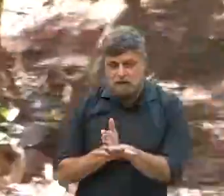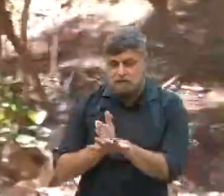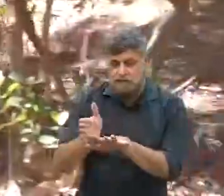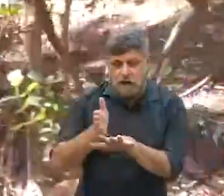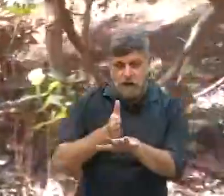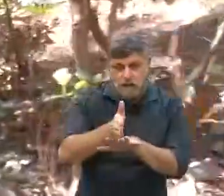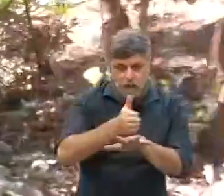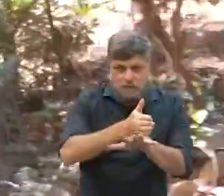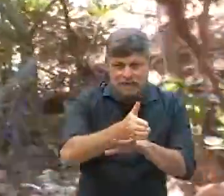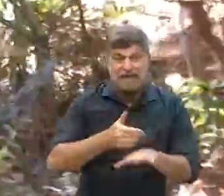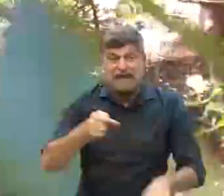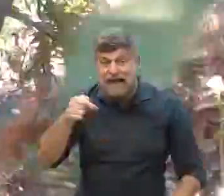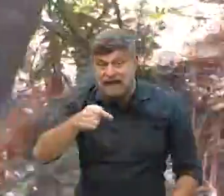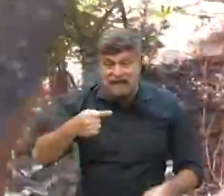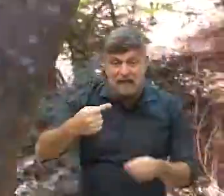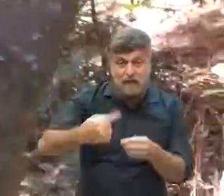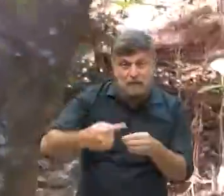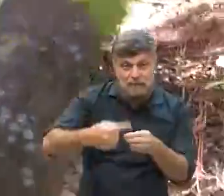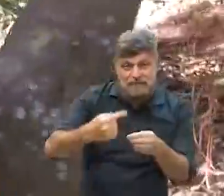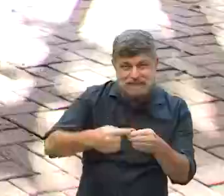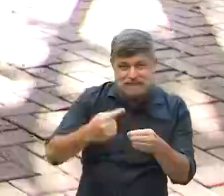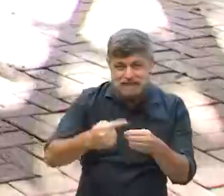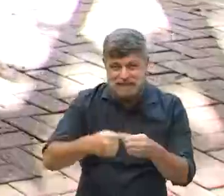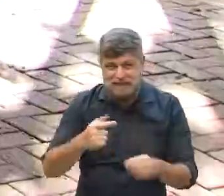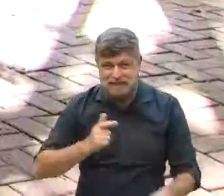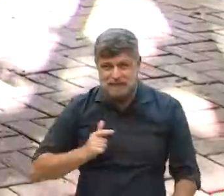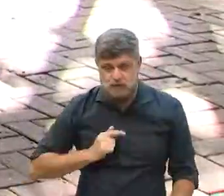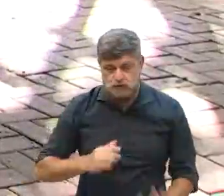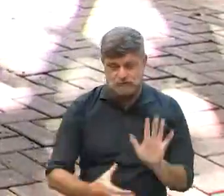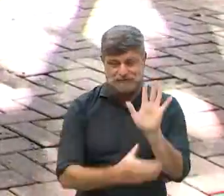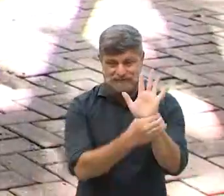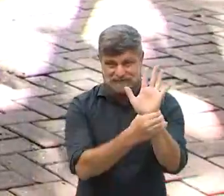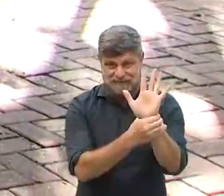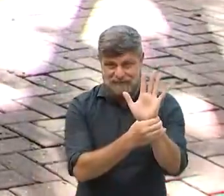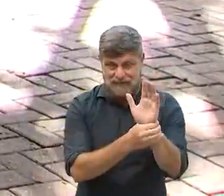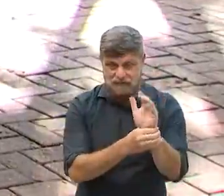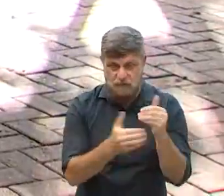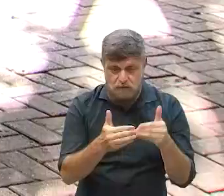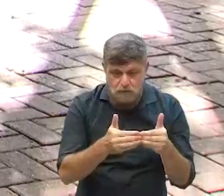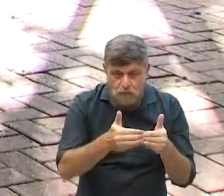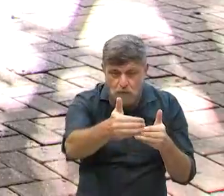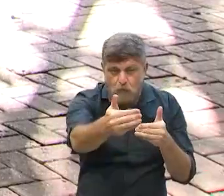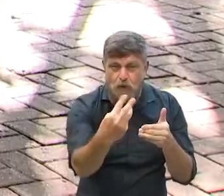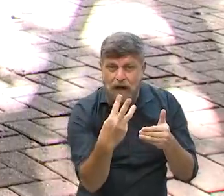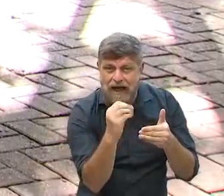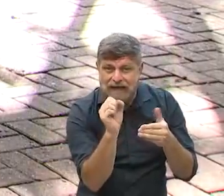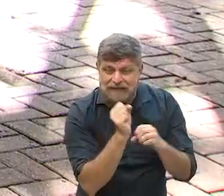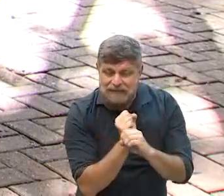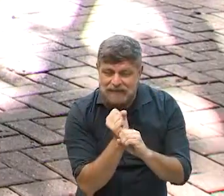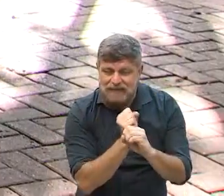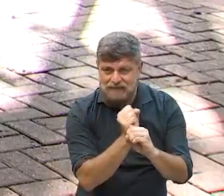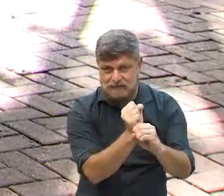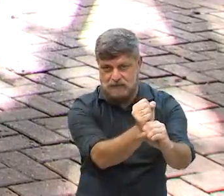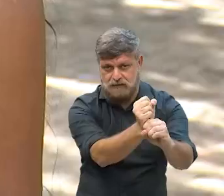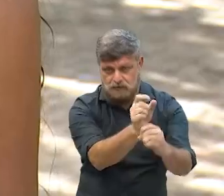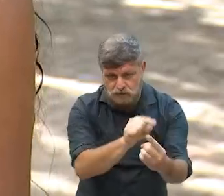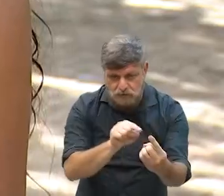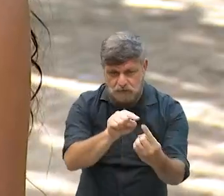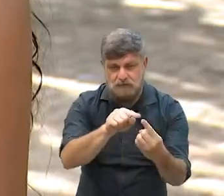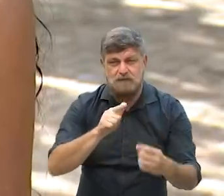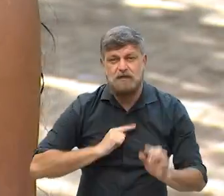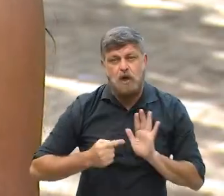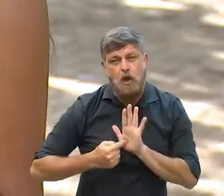cidade inteligente e sustentável para os próximos 30 anos, né? Destacando aí a importância, né? Temos